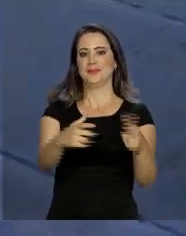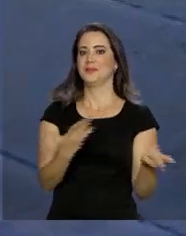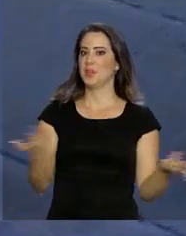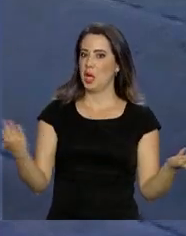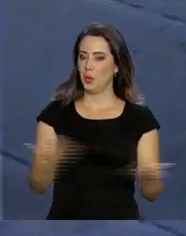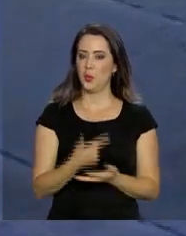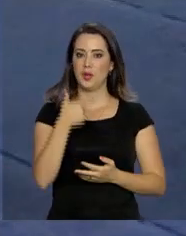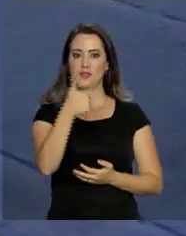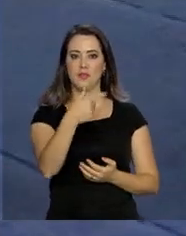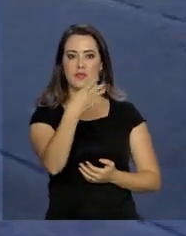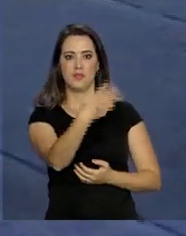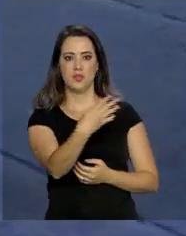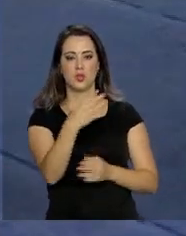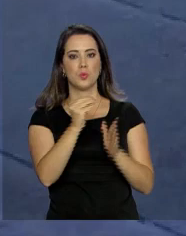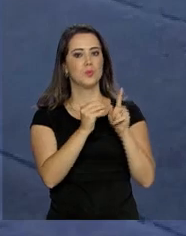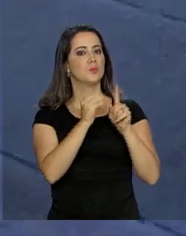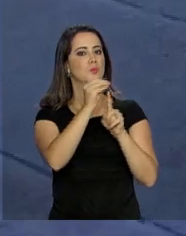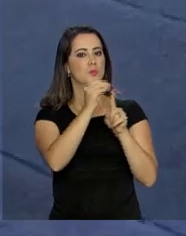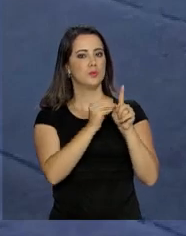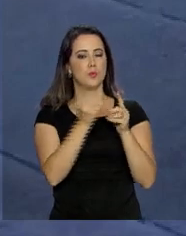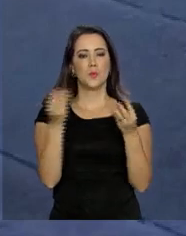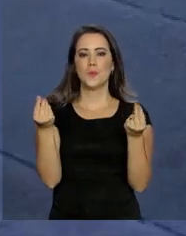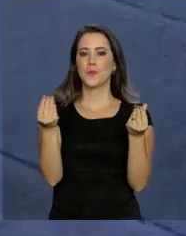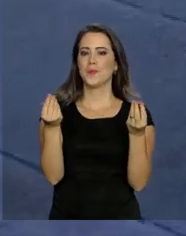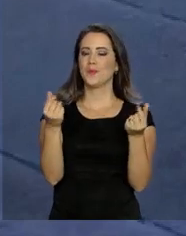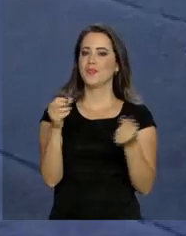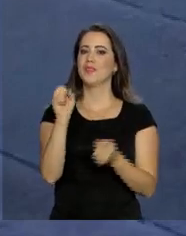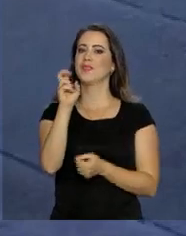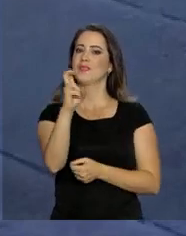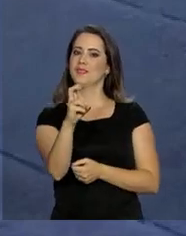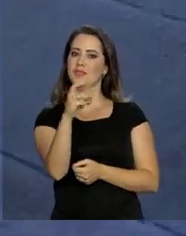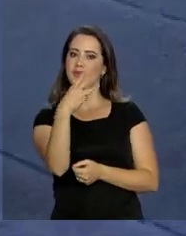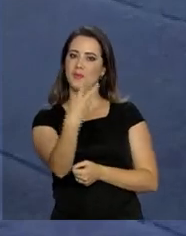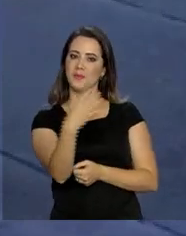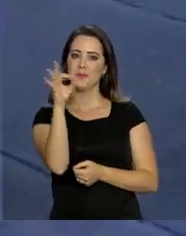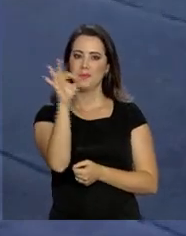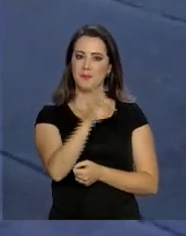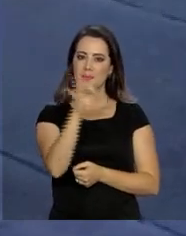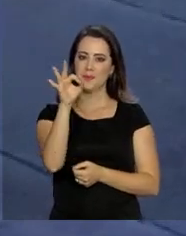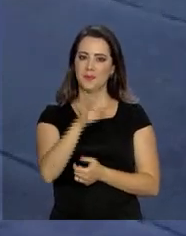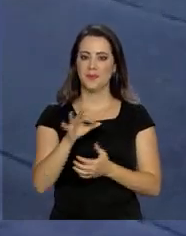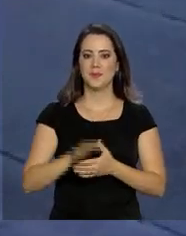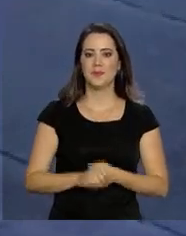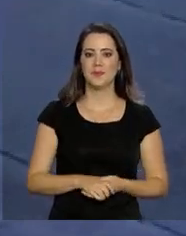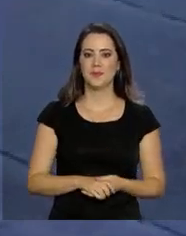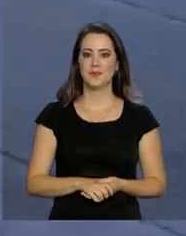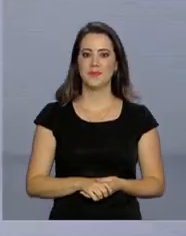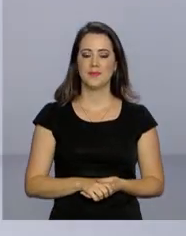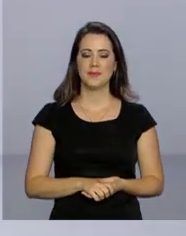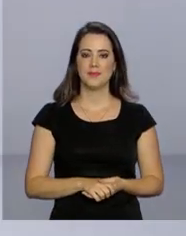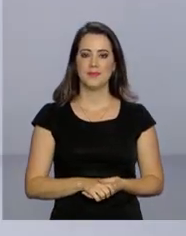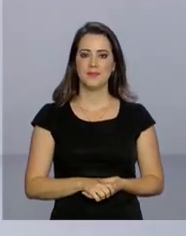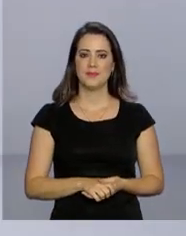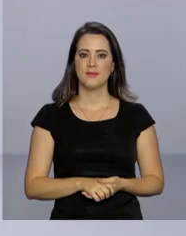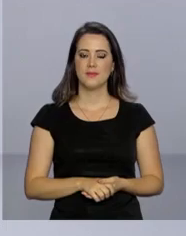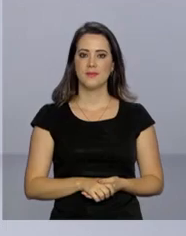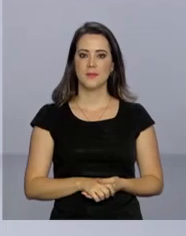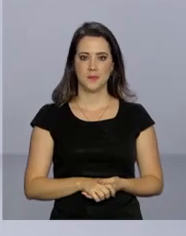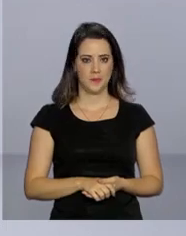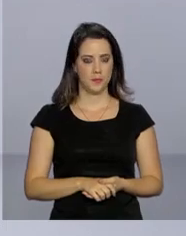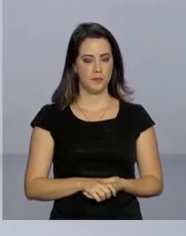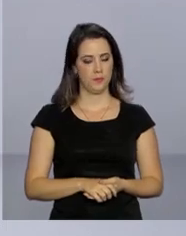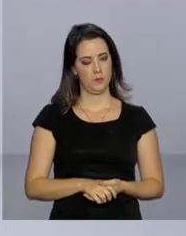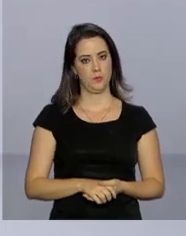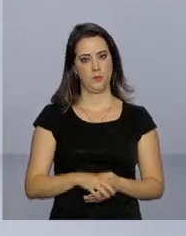neste momento faz 24 graus ea umidade relativa do ar está em 53 por cento os